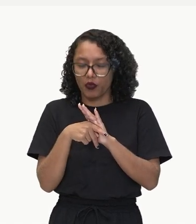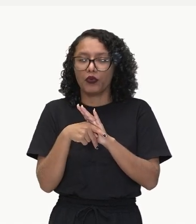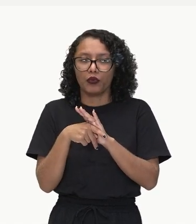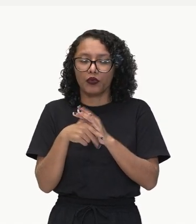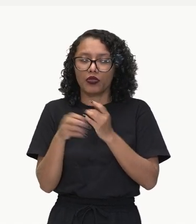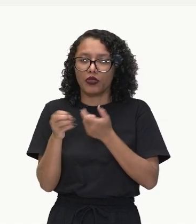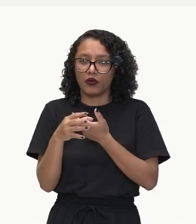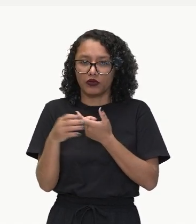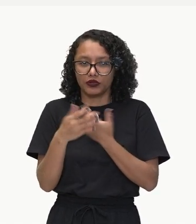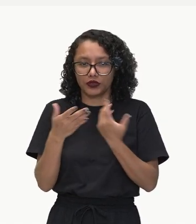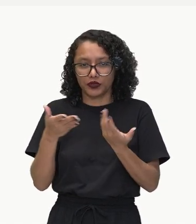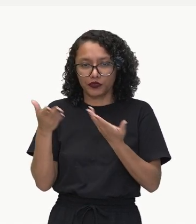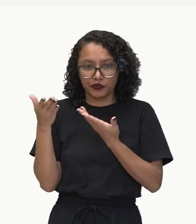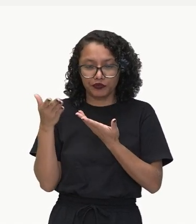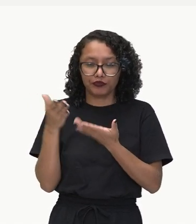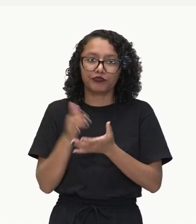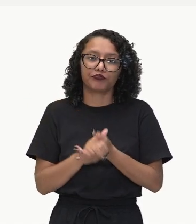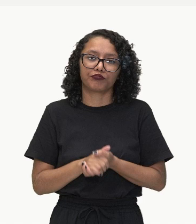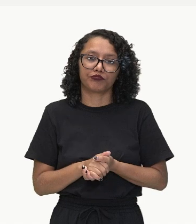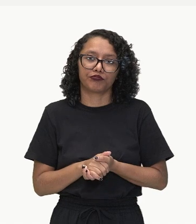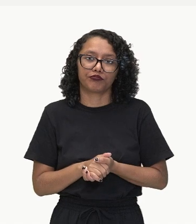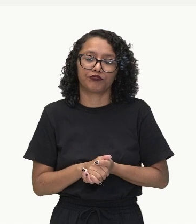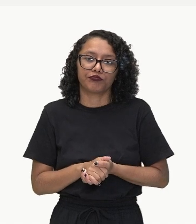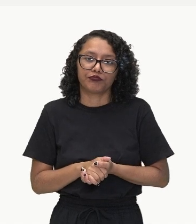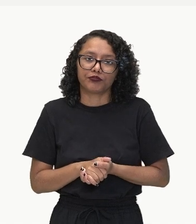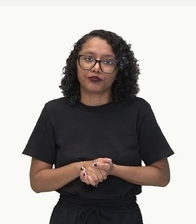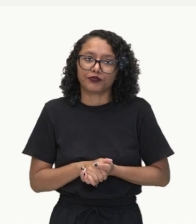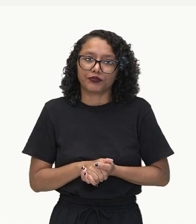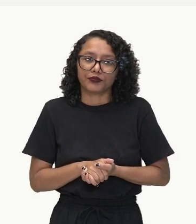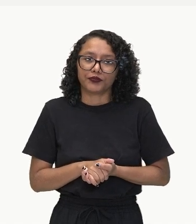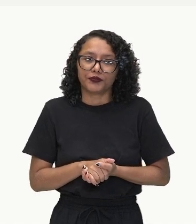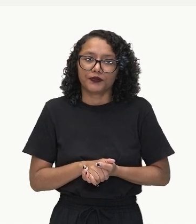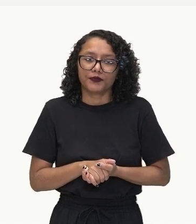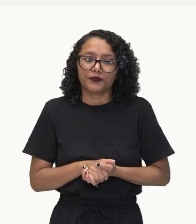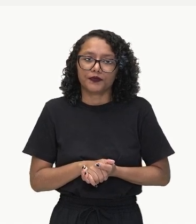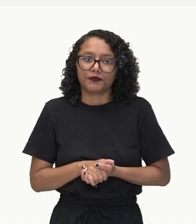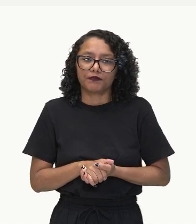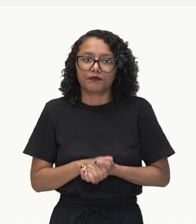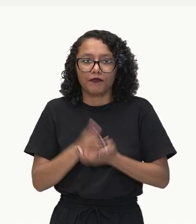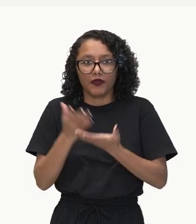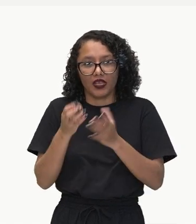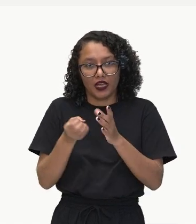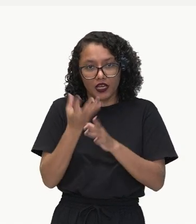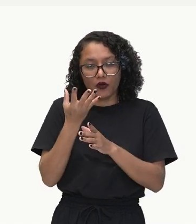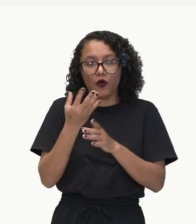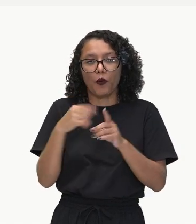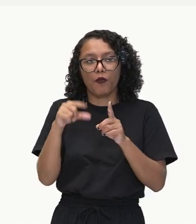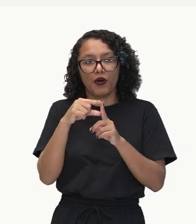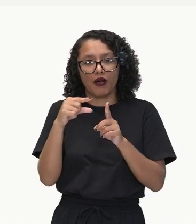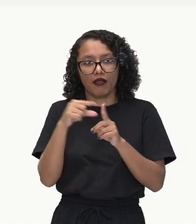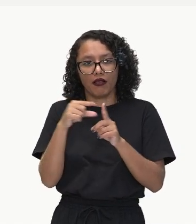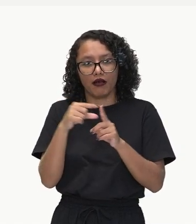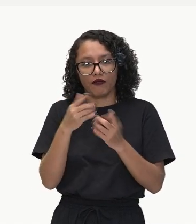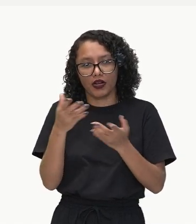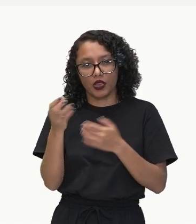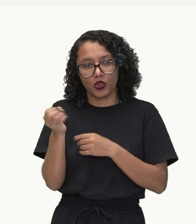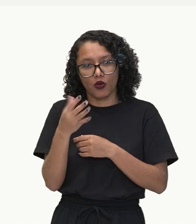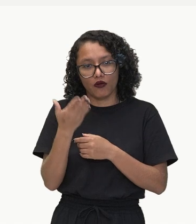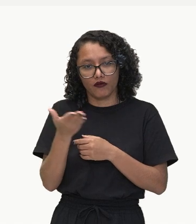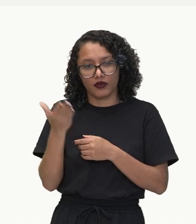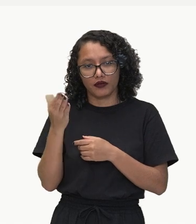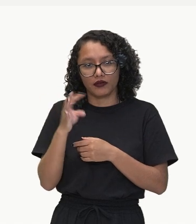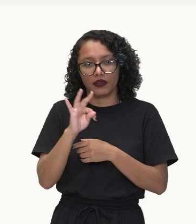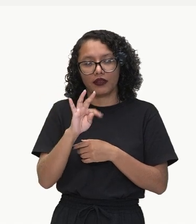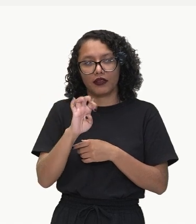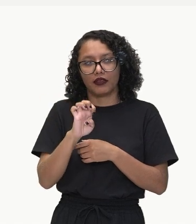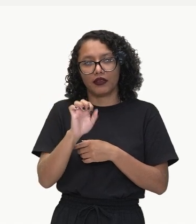mais cotidiana. Inventei, por exemplo, o verbo te adorar, intransitivo. Te adoro, Teodora. No caso, o